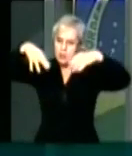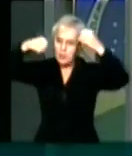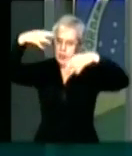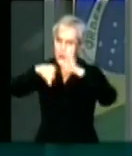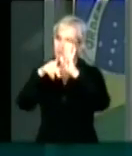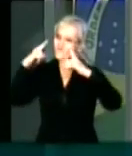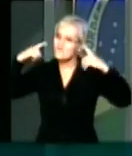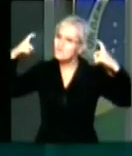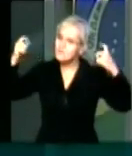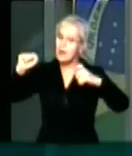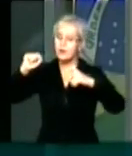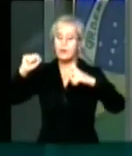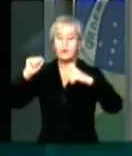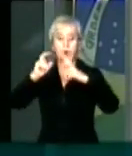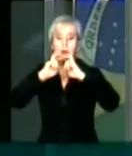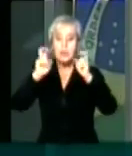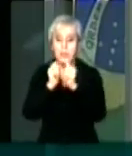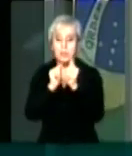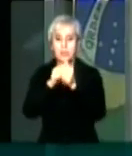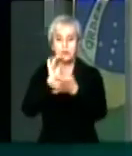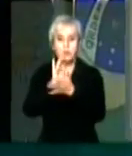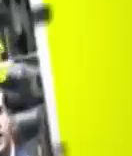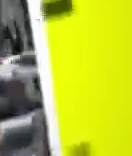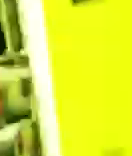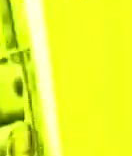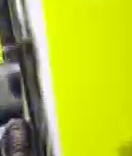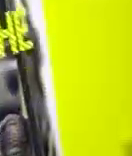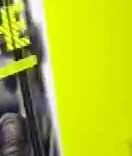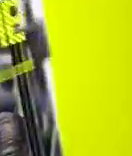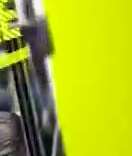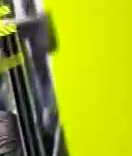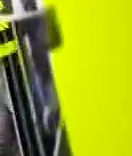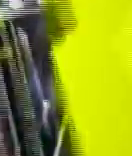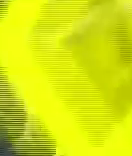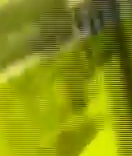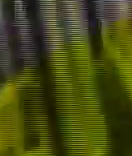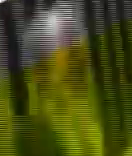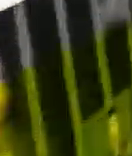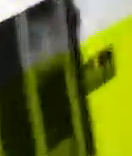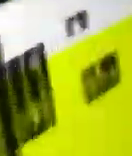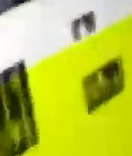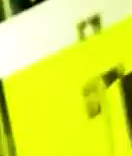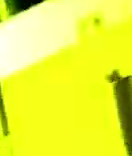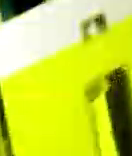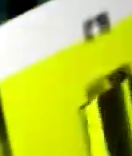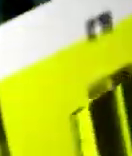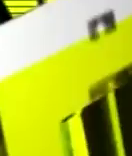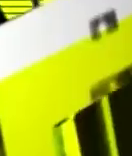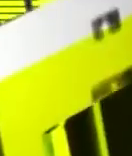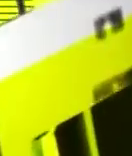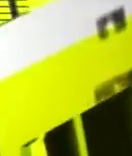as buzinas disseram na noite de ontem a Vossa Excelência. Que não que sejam menos importantes.